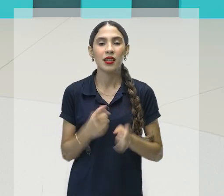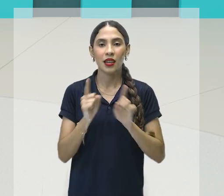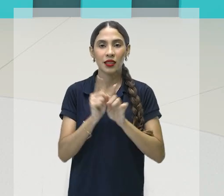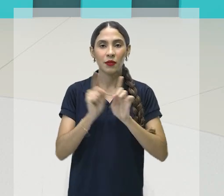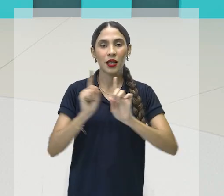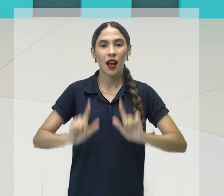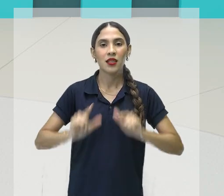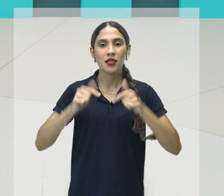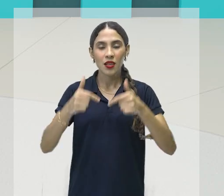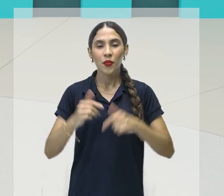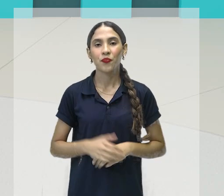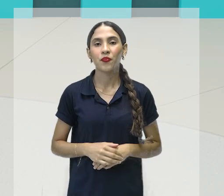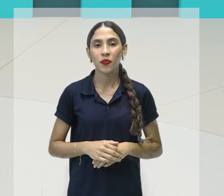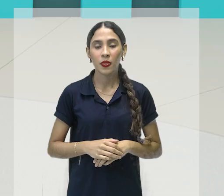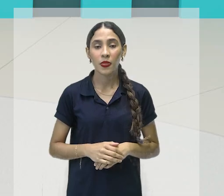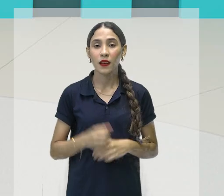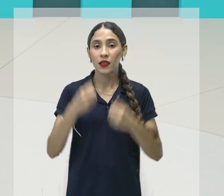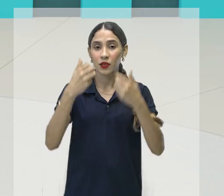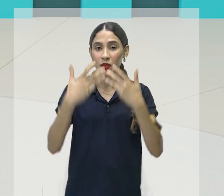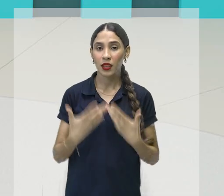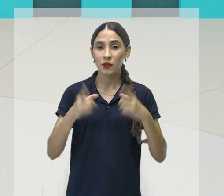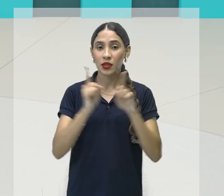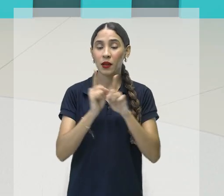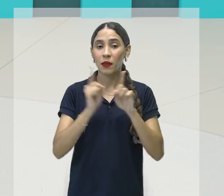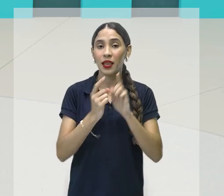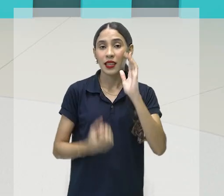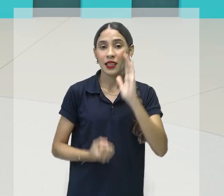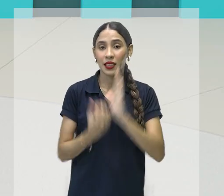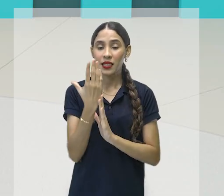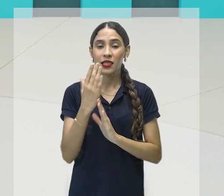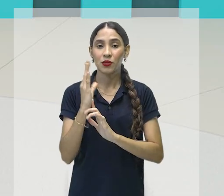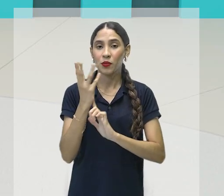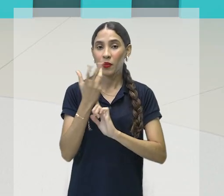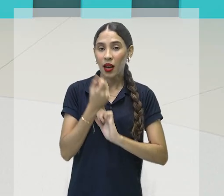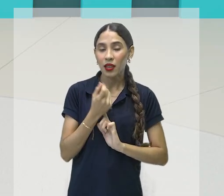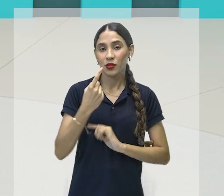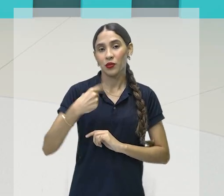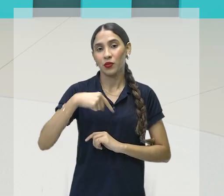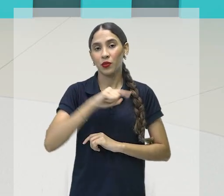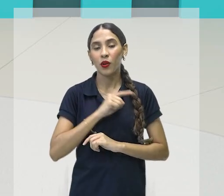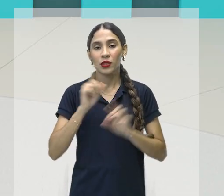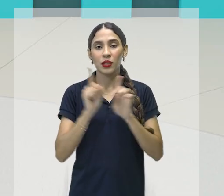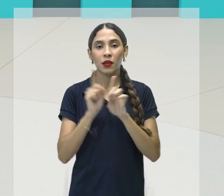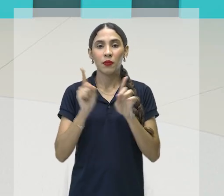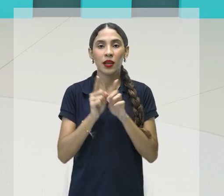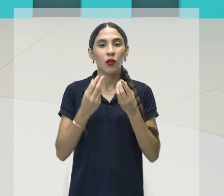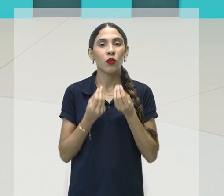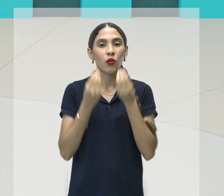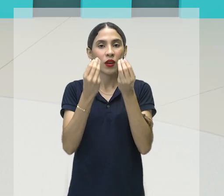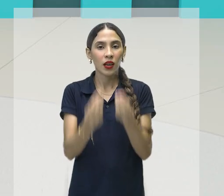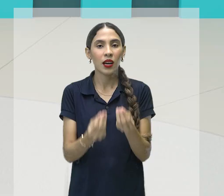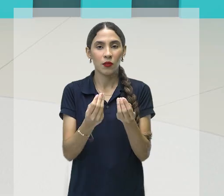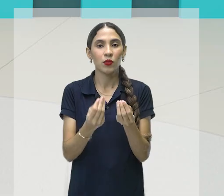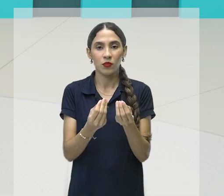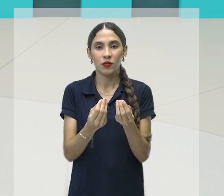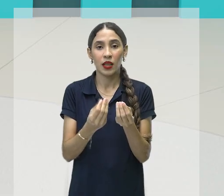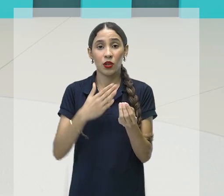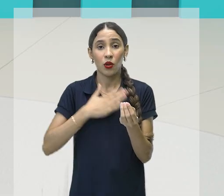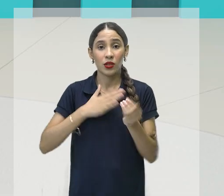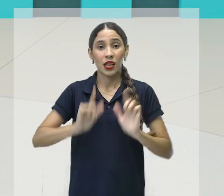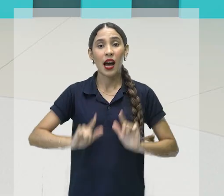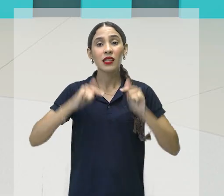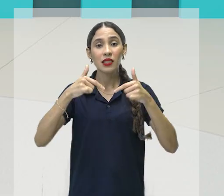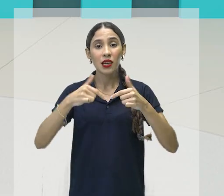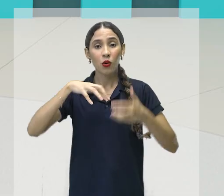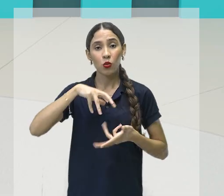e manifestar. Quando falamos da criação de uma arte, estamos colocando a nossa voz no mundo.